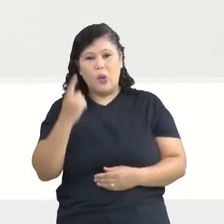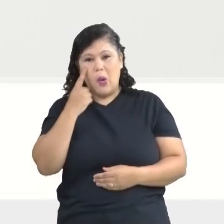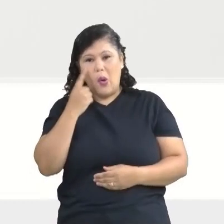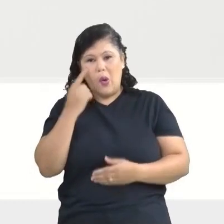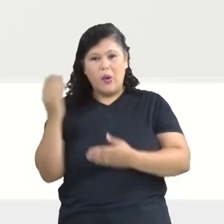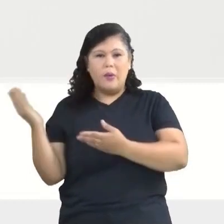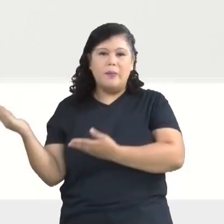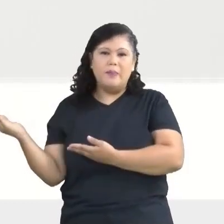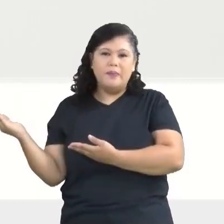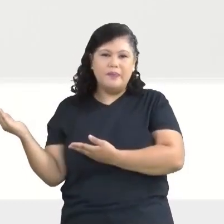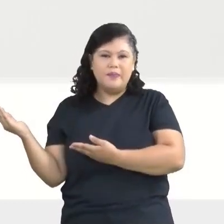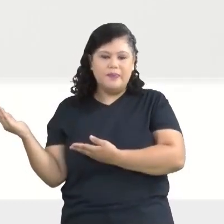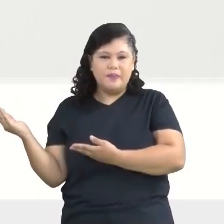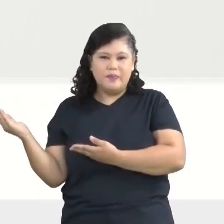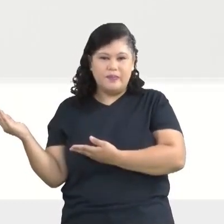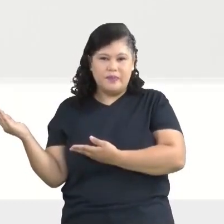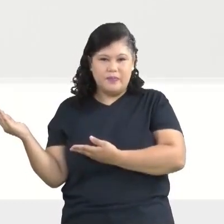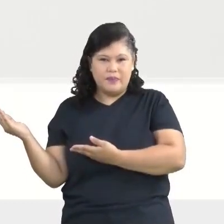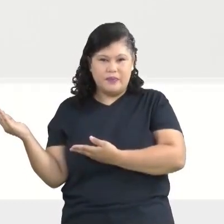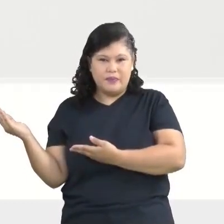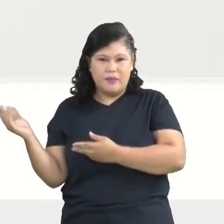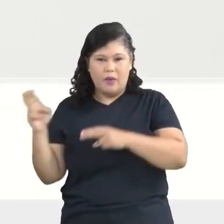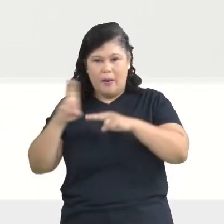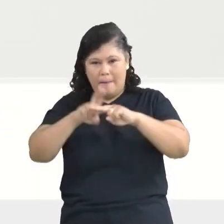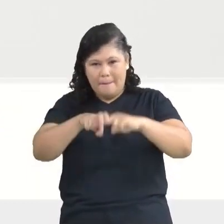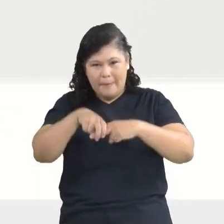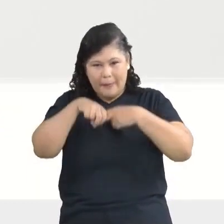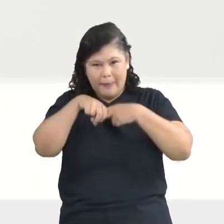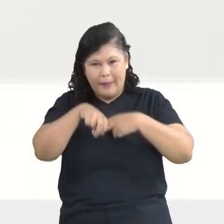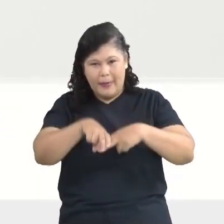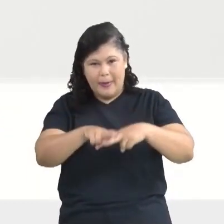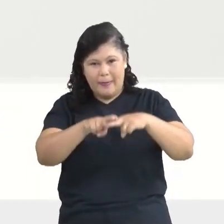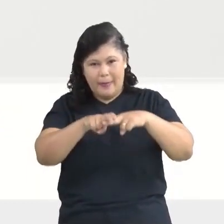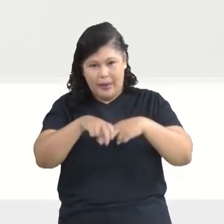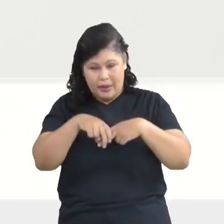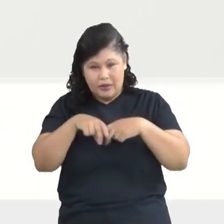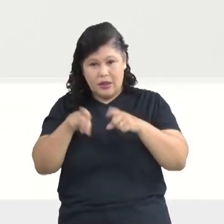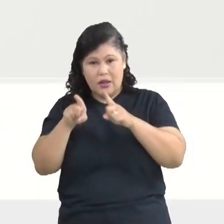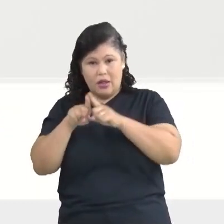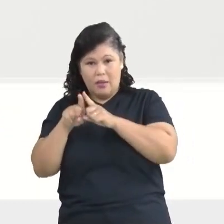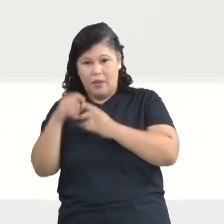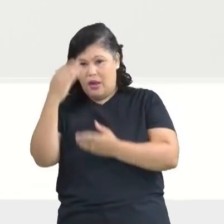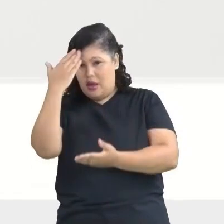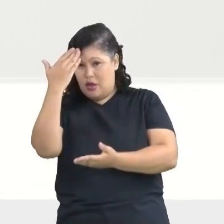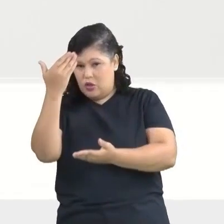O que mais que nós vimos? E aqui, ó, esperança.